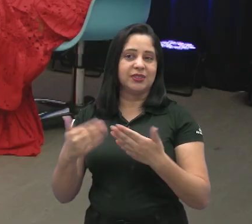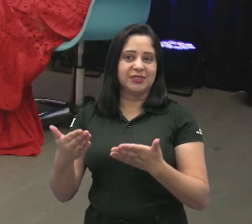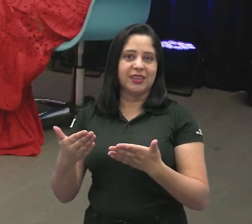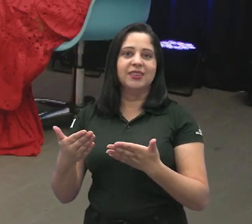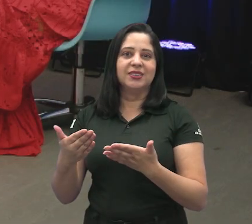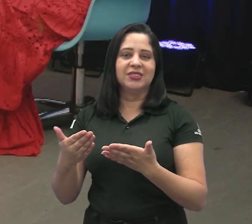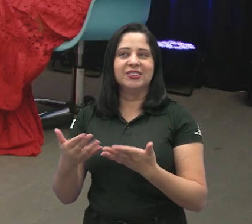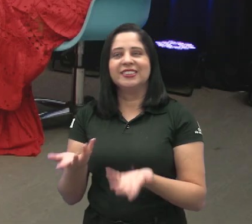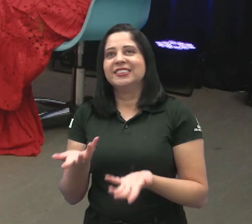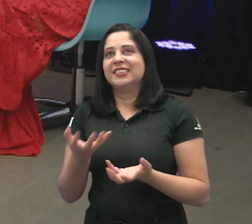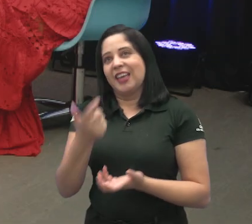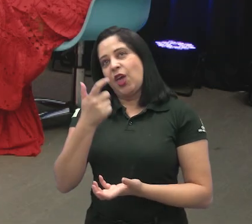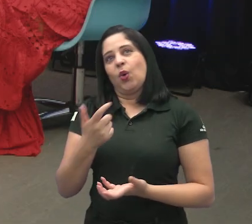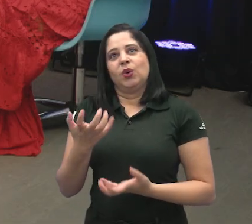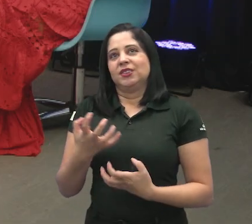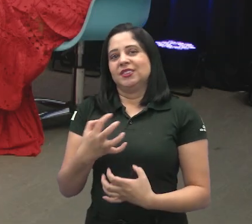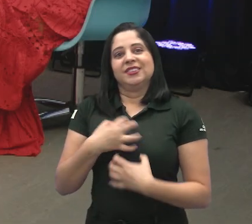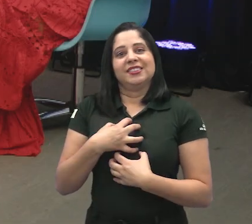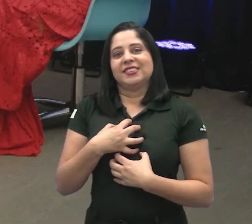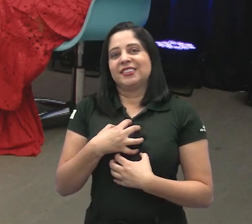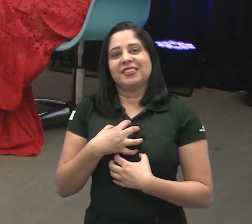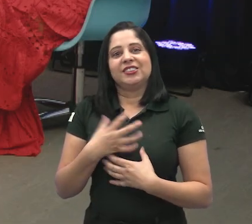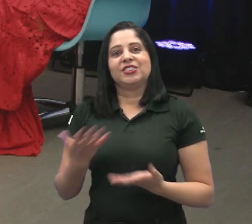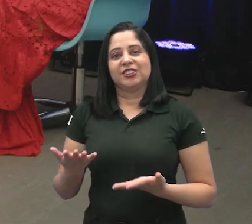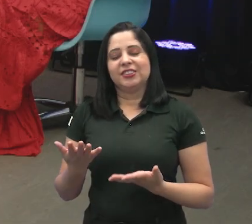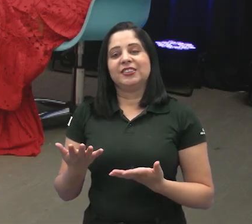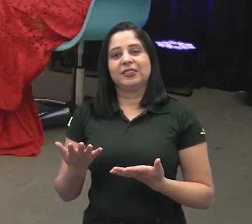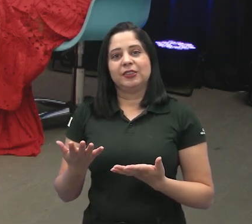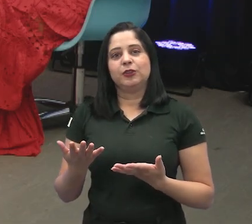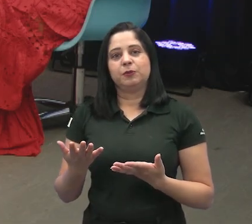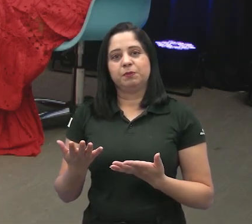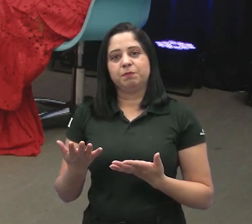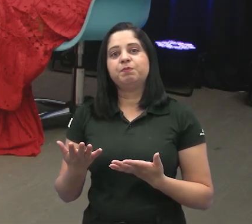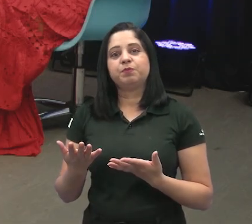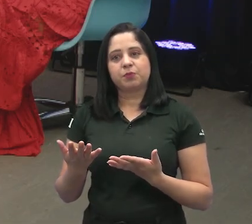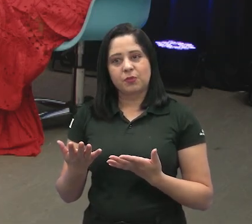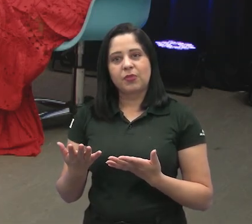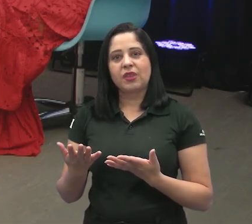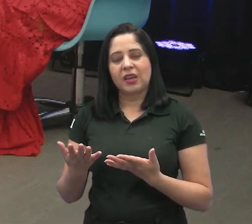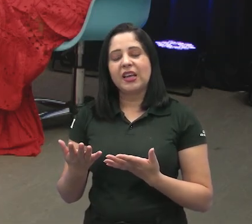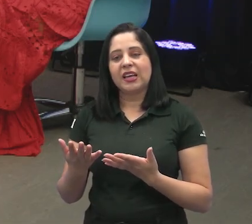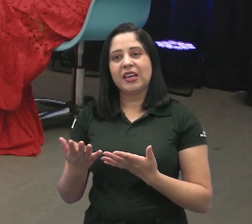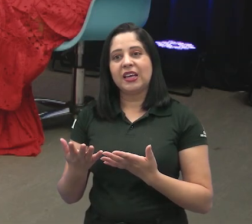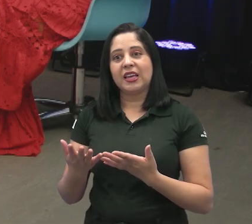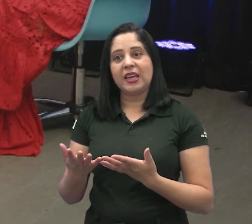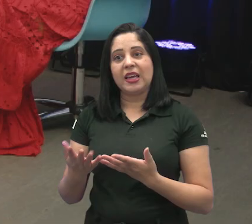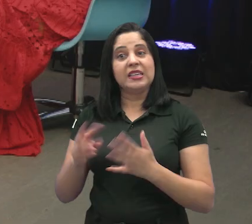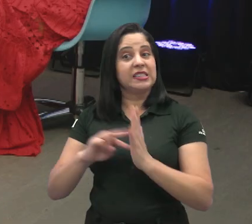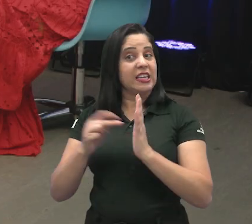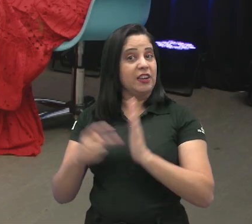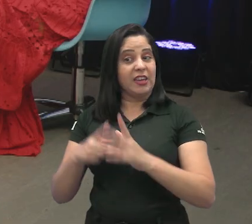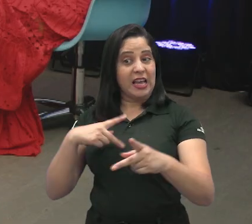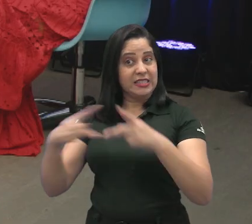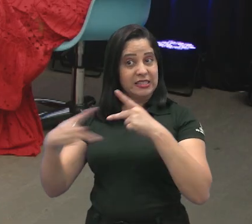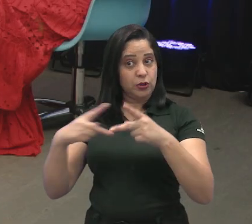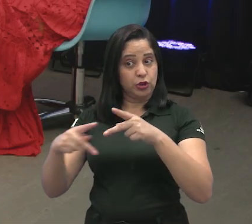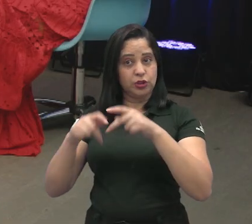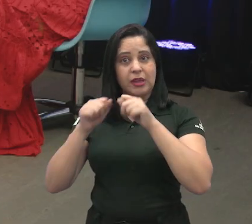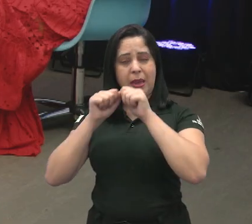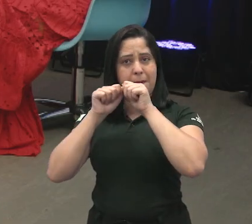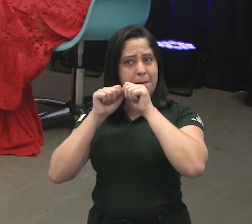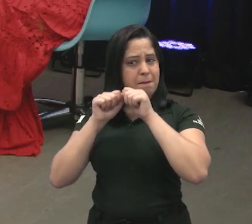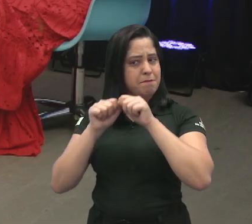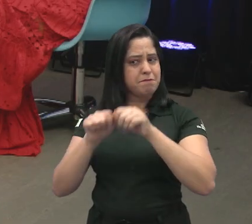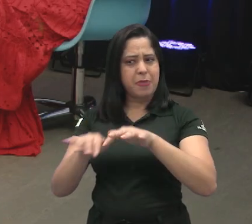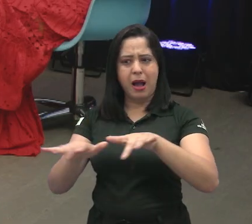fiz, mas que foi o que a Luísa falou, assim, né? Tipo, é uma parte também do que São José teve esse ano 2025,